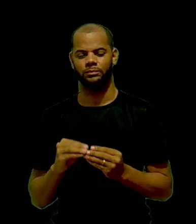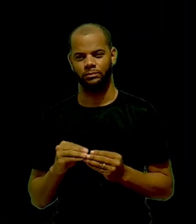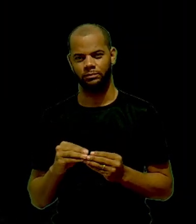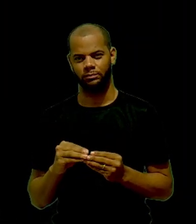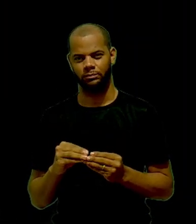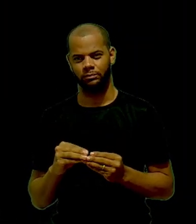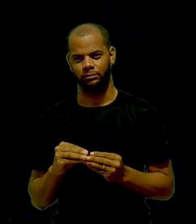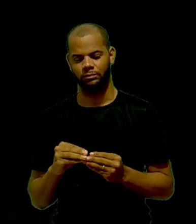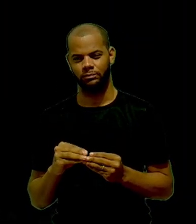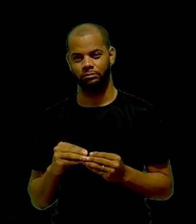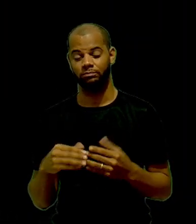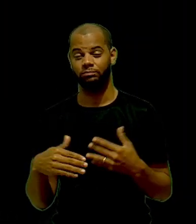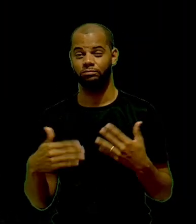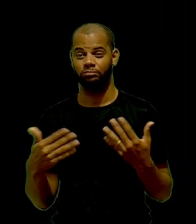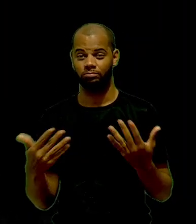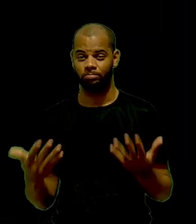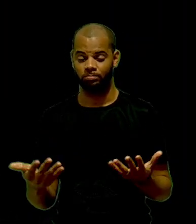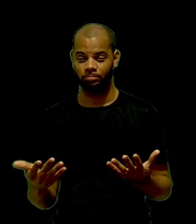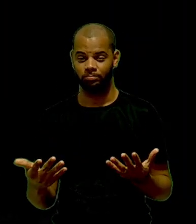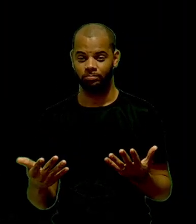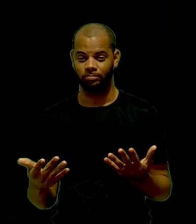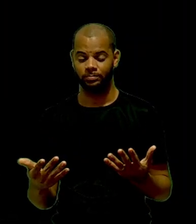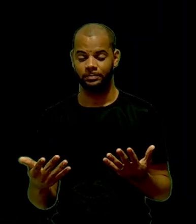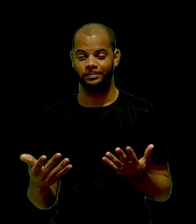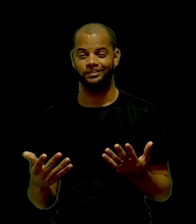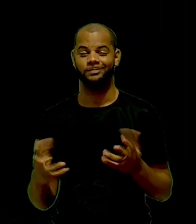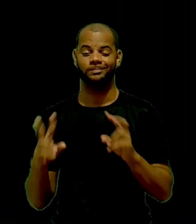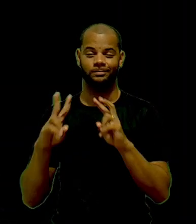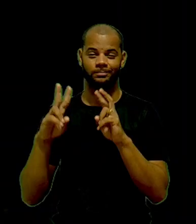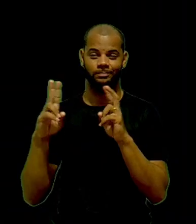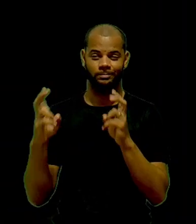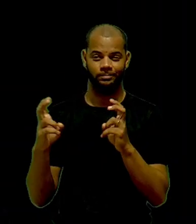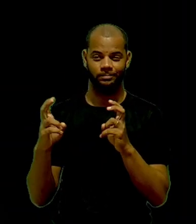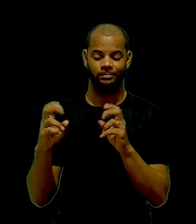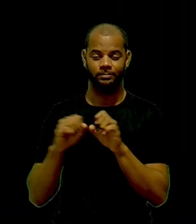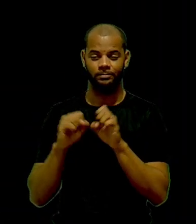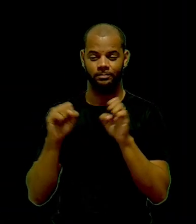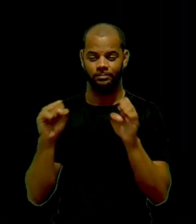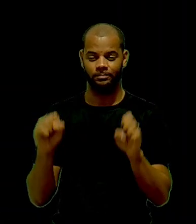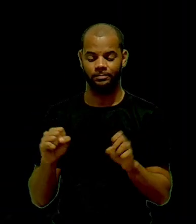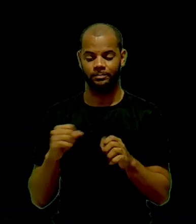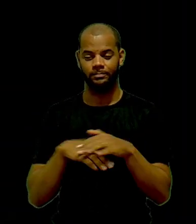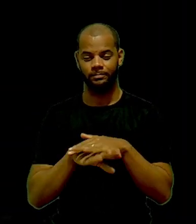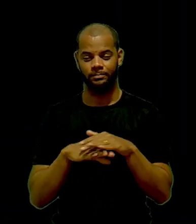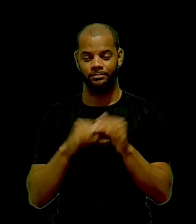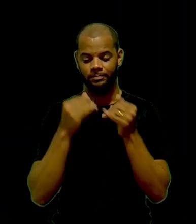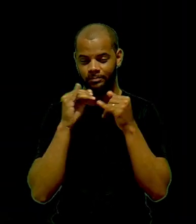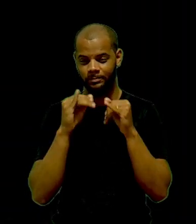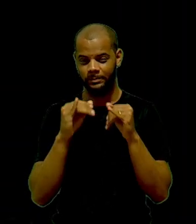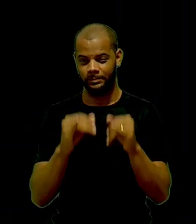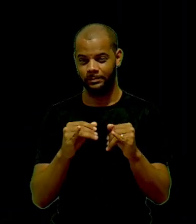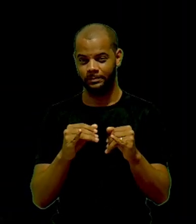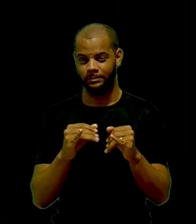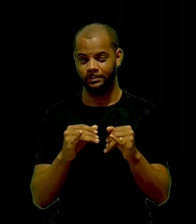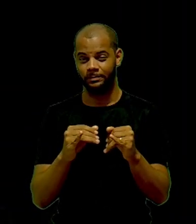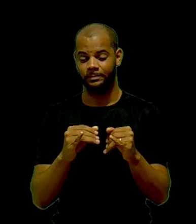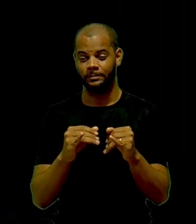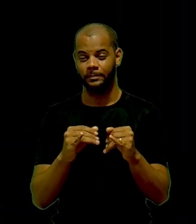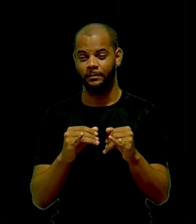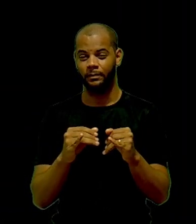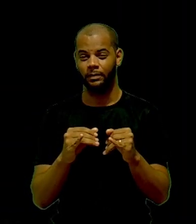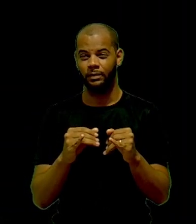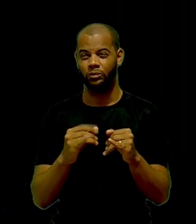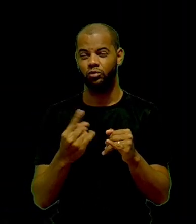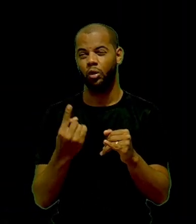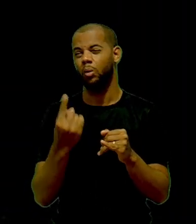apresentação, posso dizer que a geração fotovoltaica com sistemas de armazenamento de energia não se apresenta apenas como